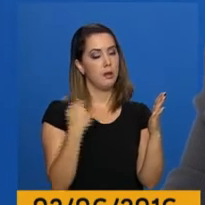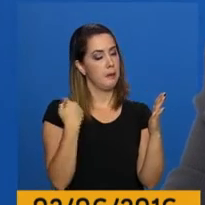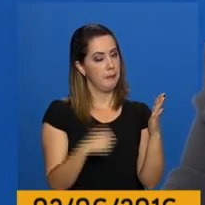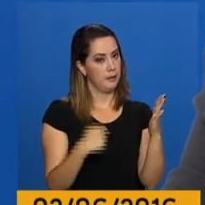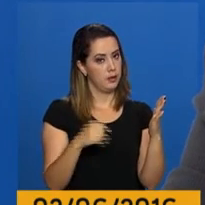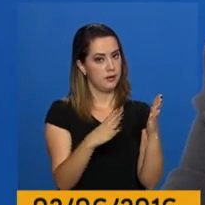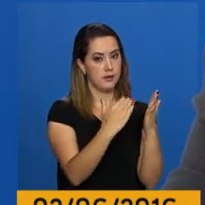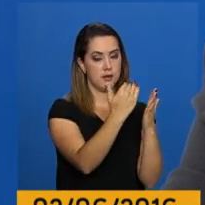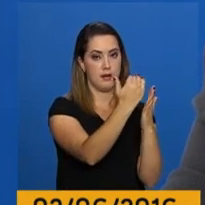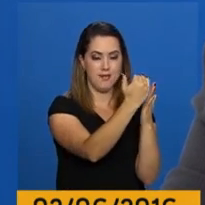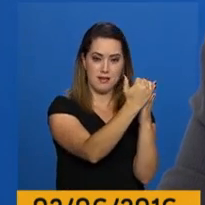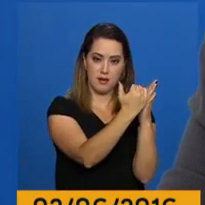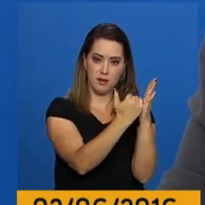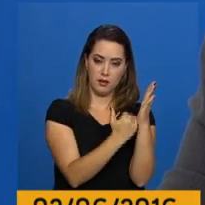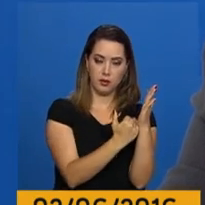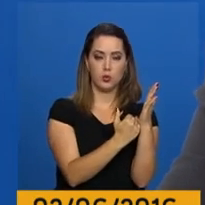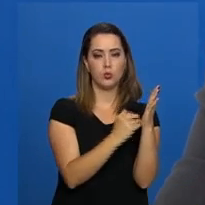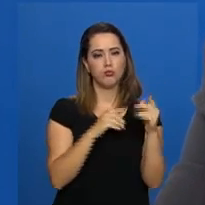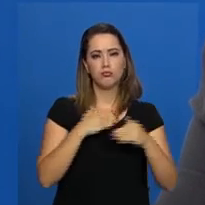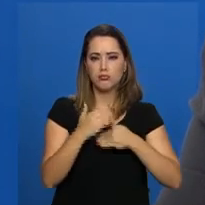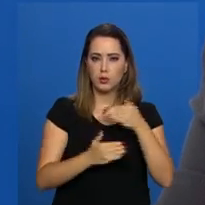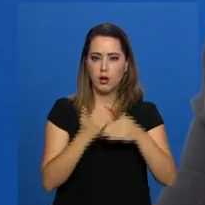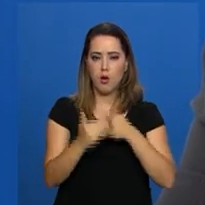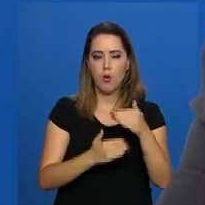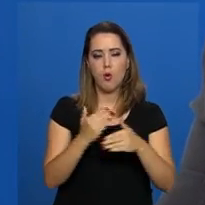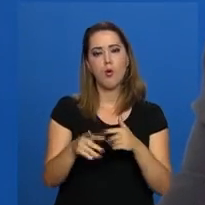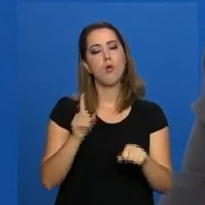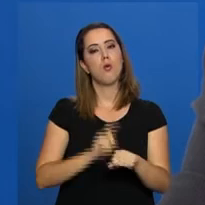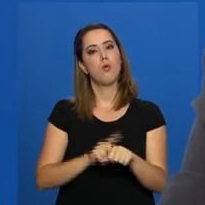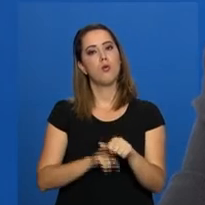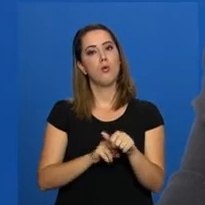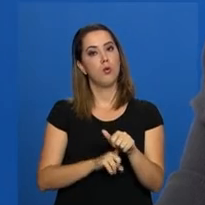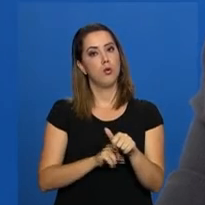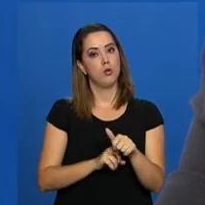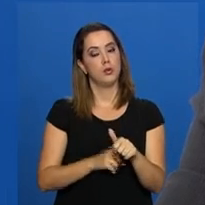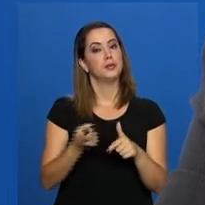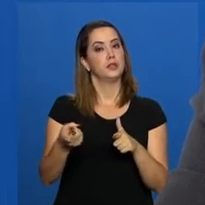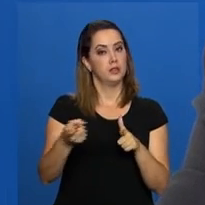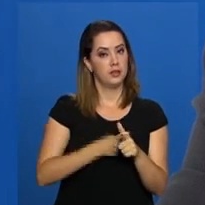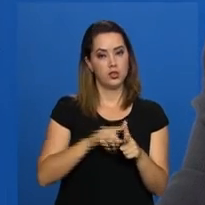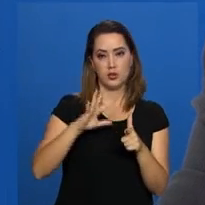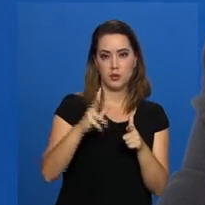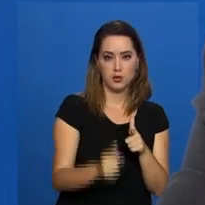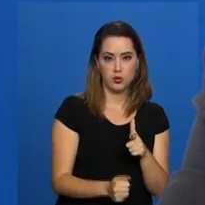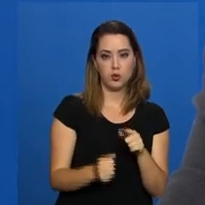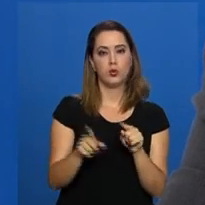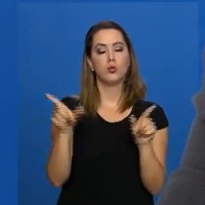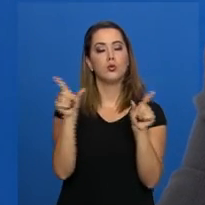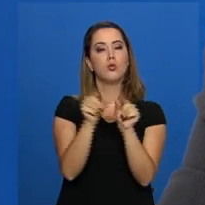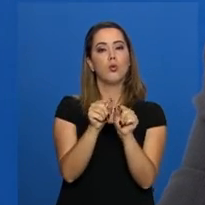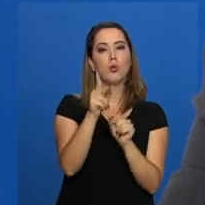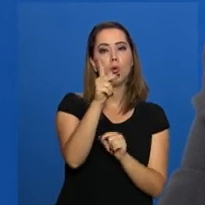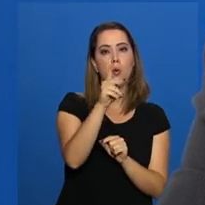redução ao longo do tempo da despesa total em relação ao PIB. O PIB, né, a tendência do